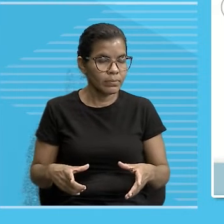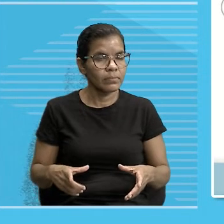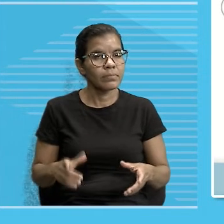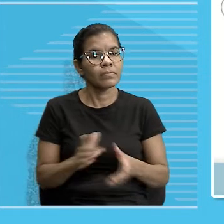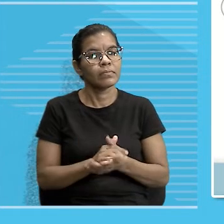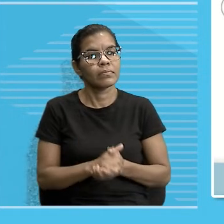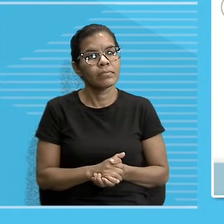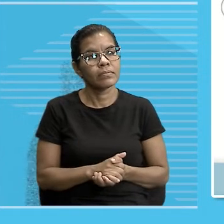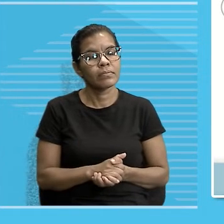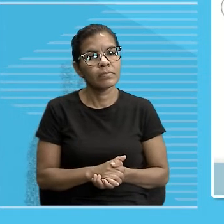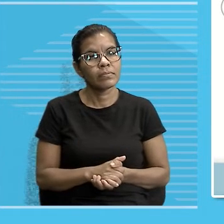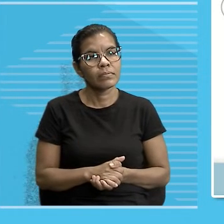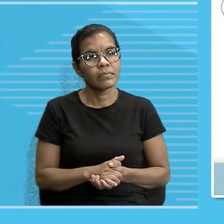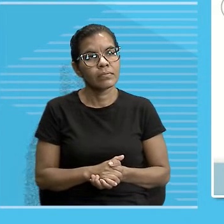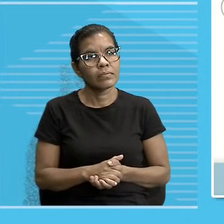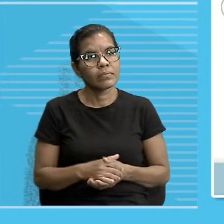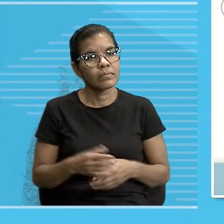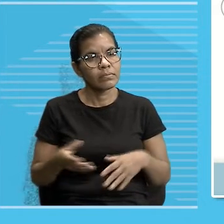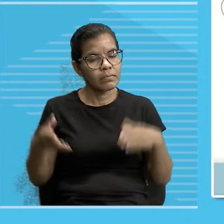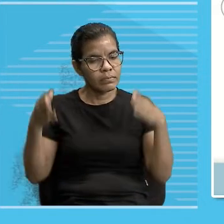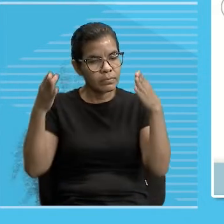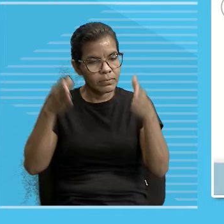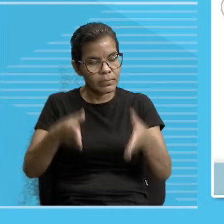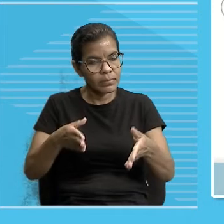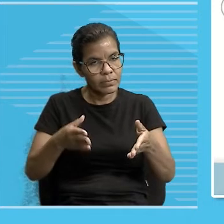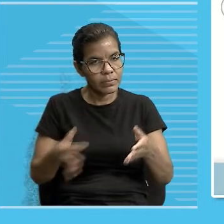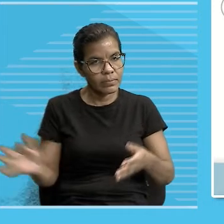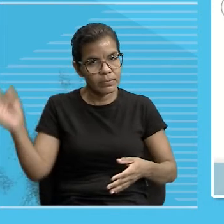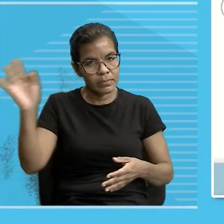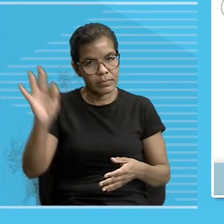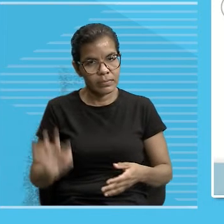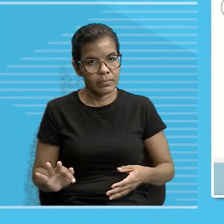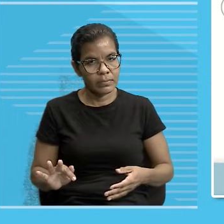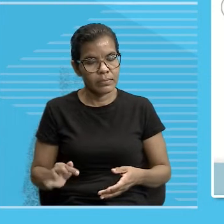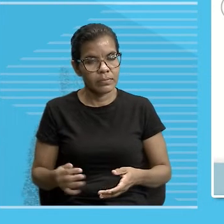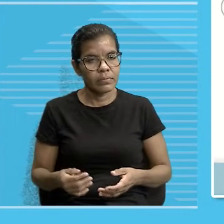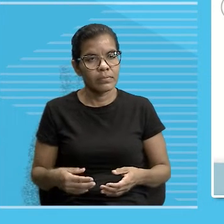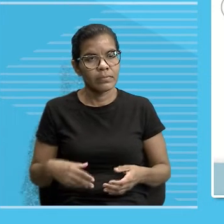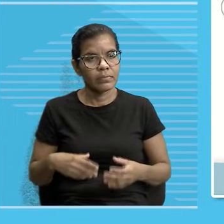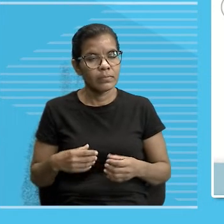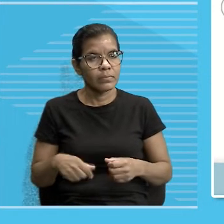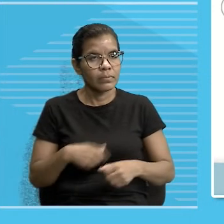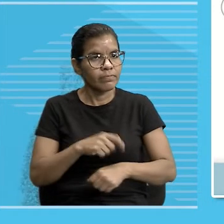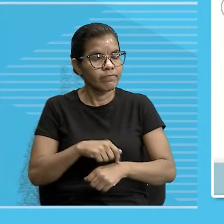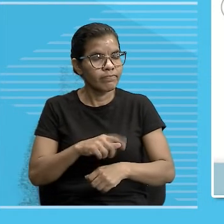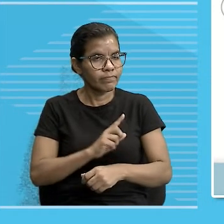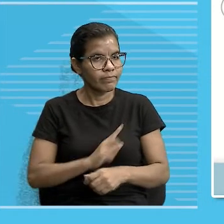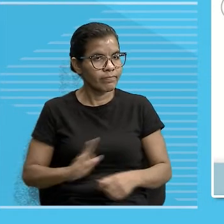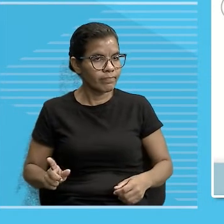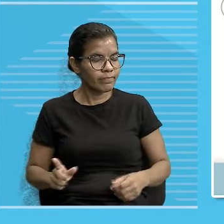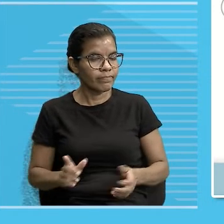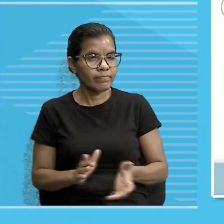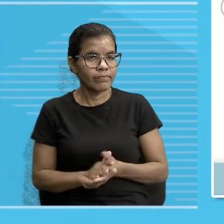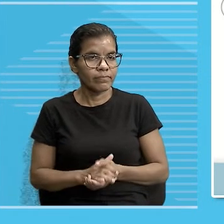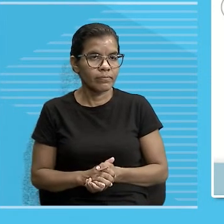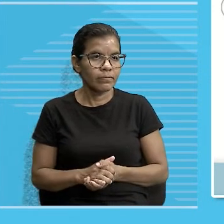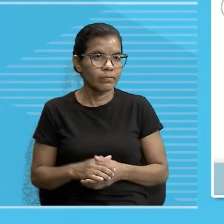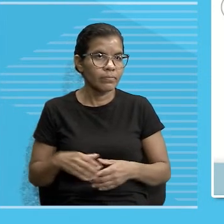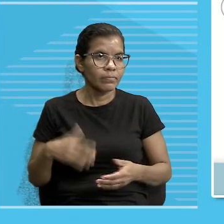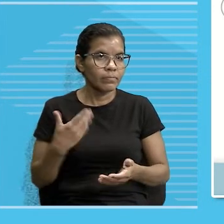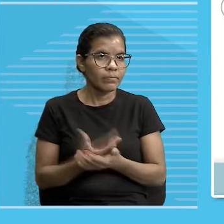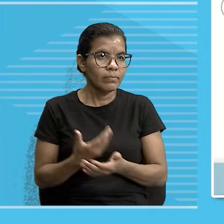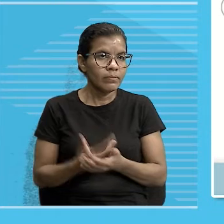presencial, que eu foco na teoria, e o momento não presencial, que é uma